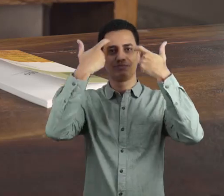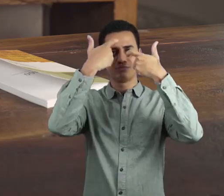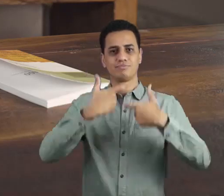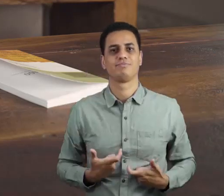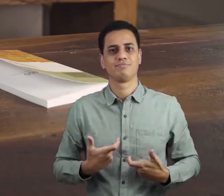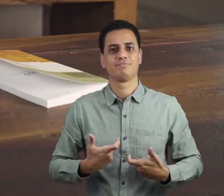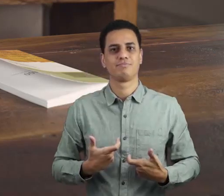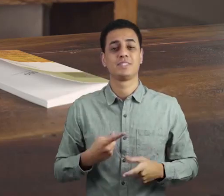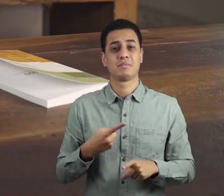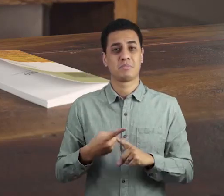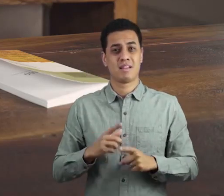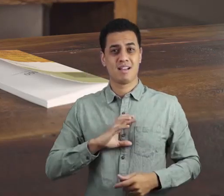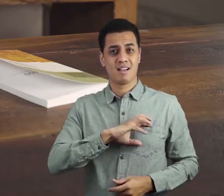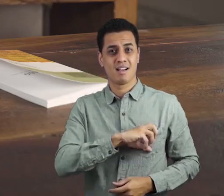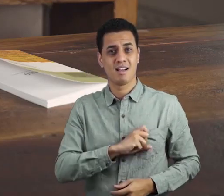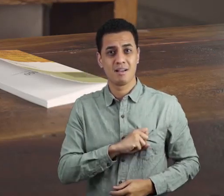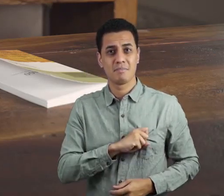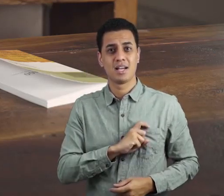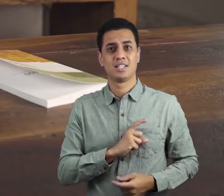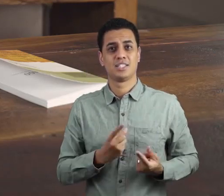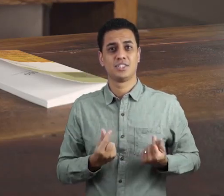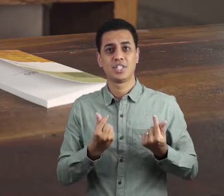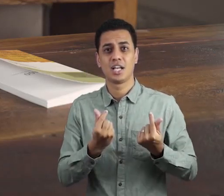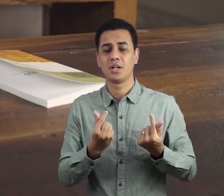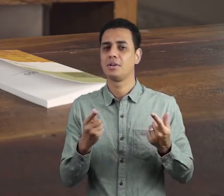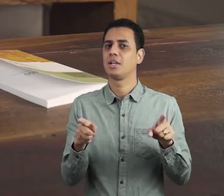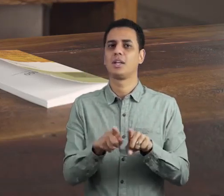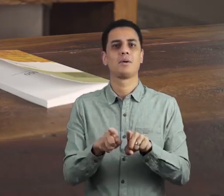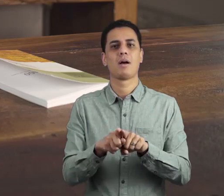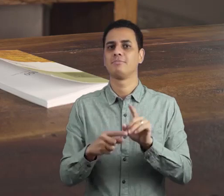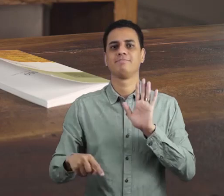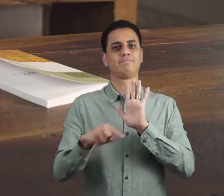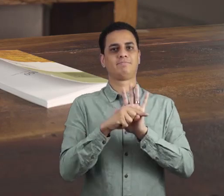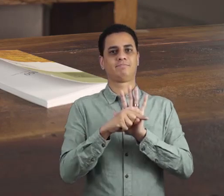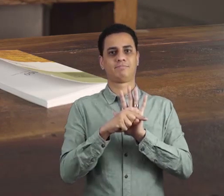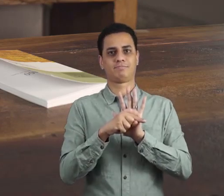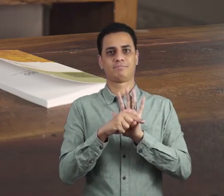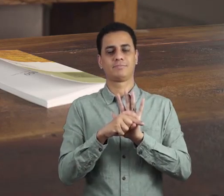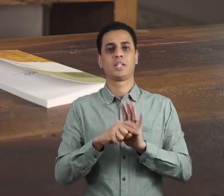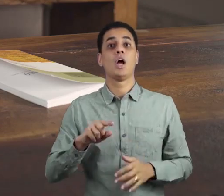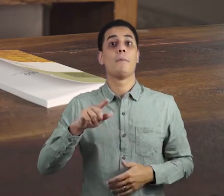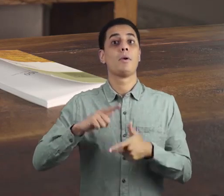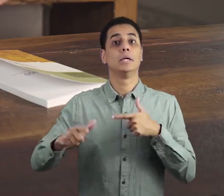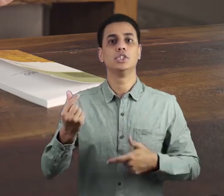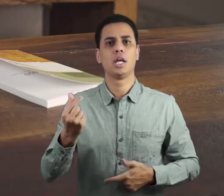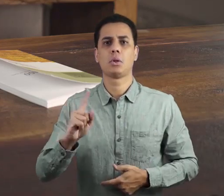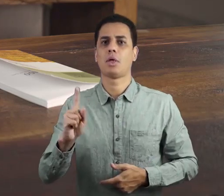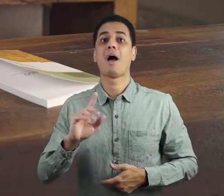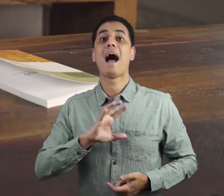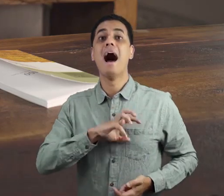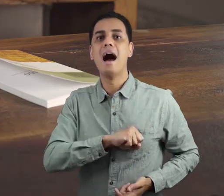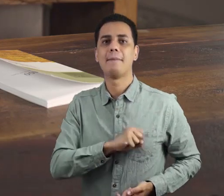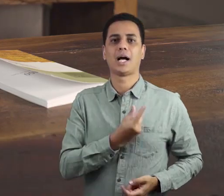somos administradores de recursos. Porém, o amor ao dinheiro é a raiz de todos os males. Isso é muito